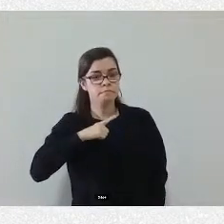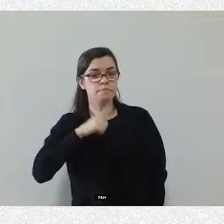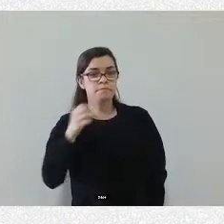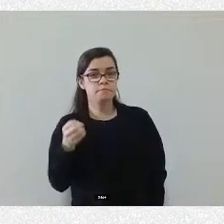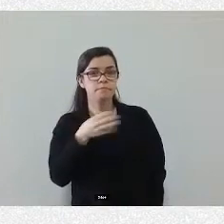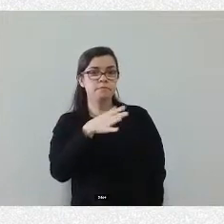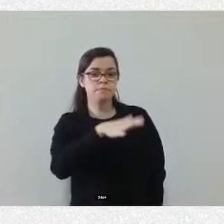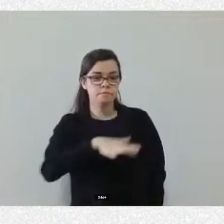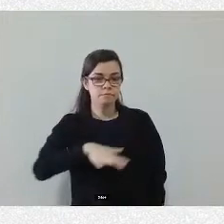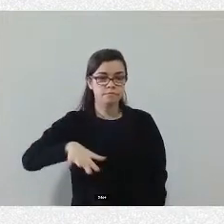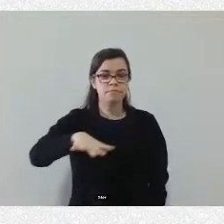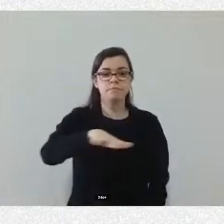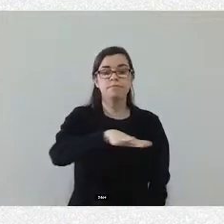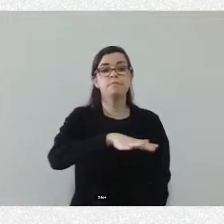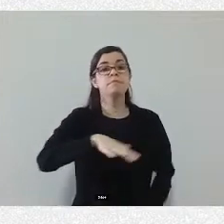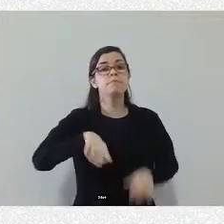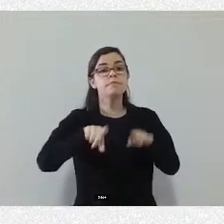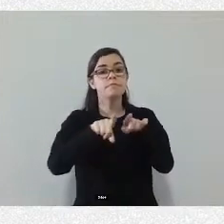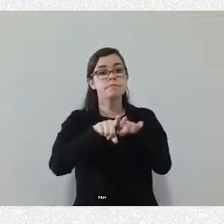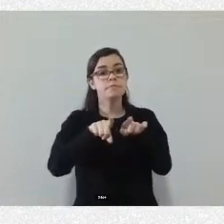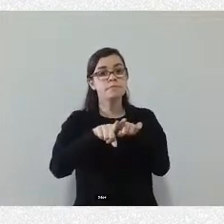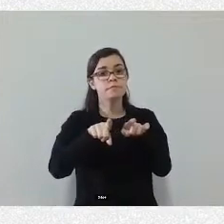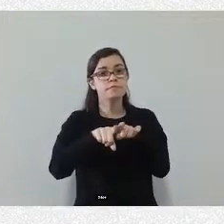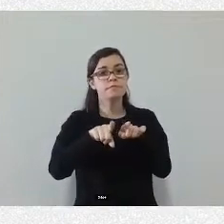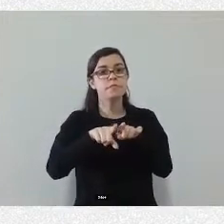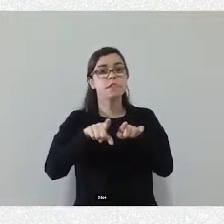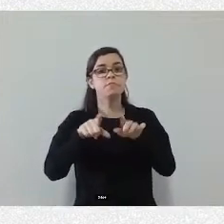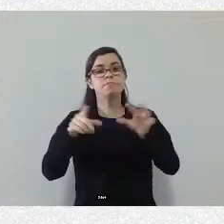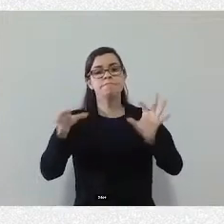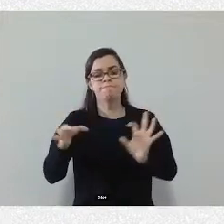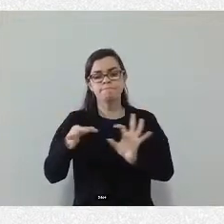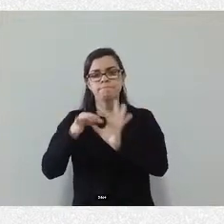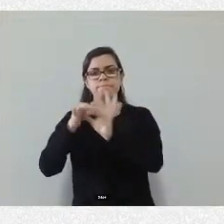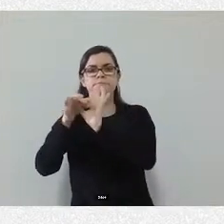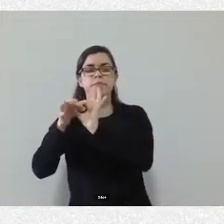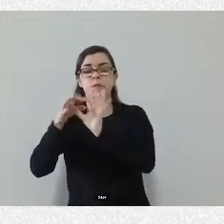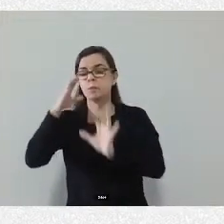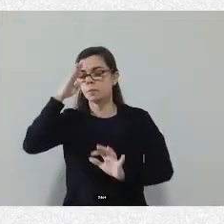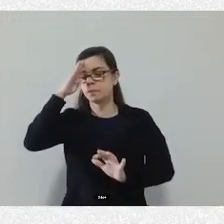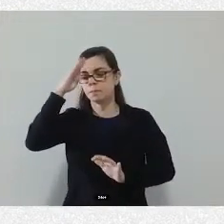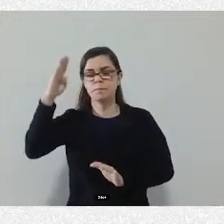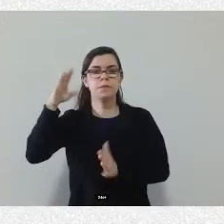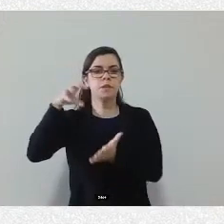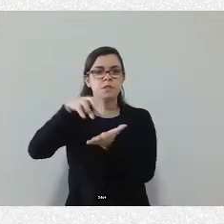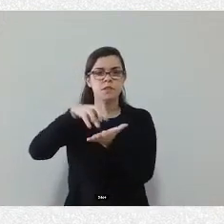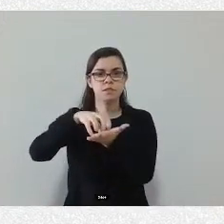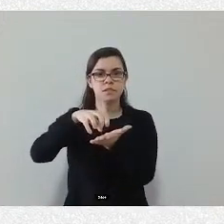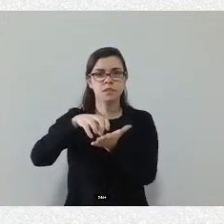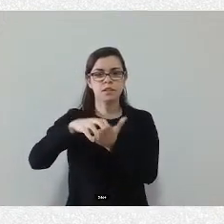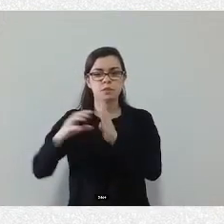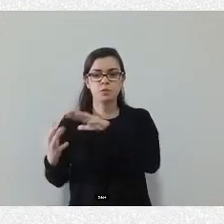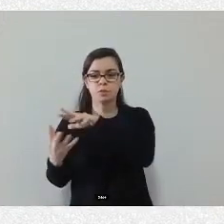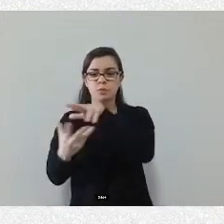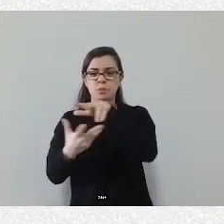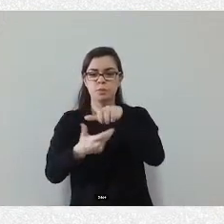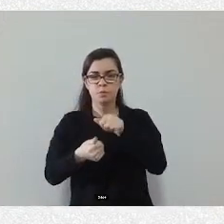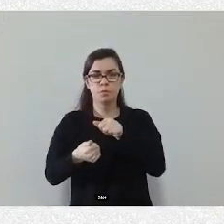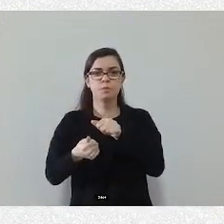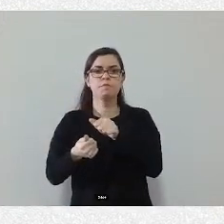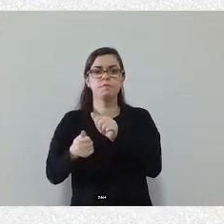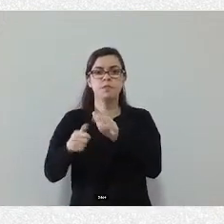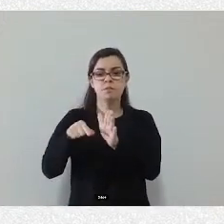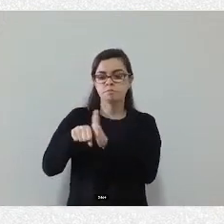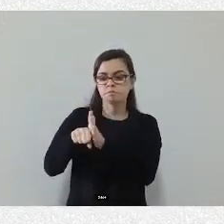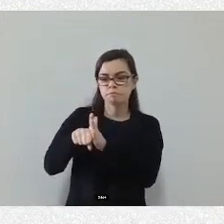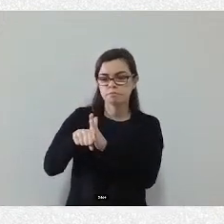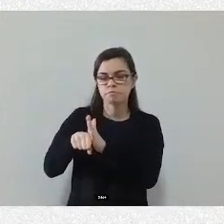aos principais centros do mundo, com uma estrutura de pesquisadores e com publicações nos